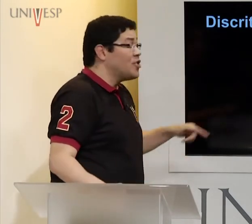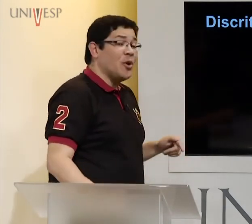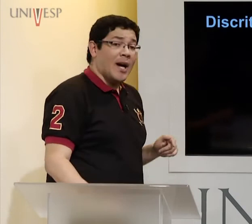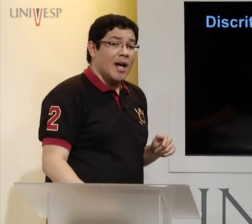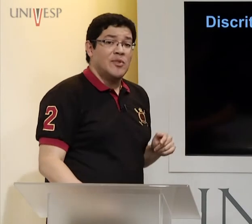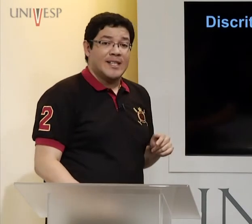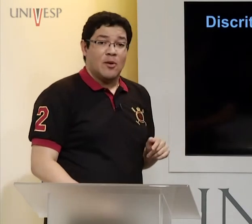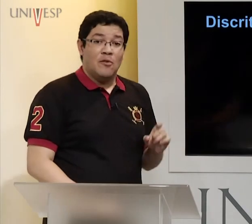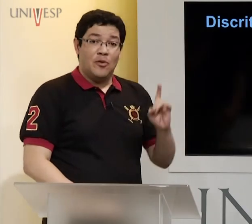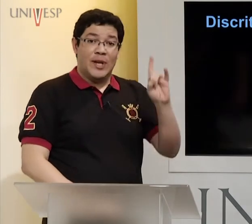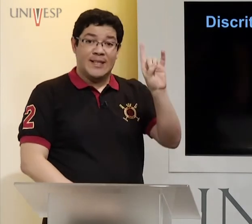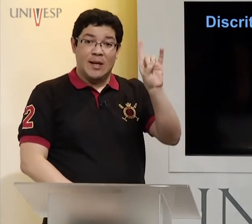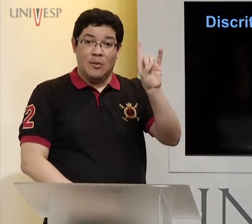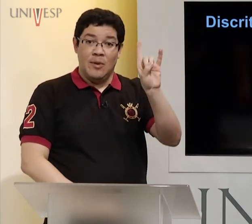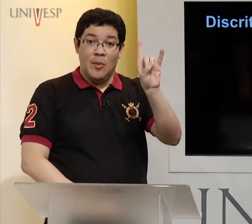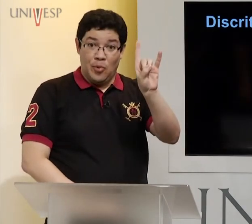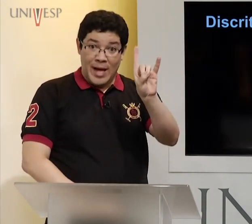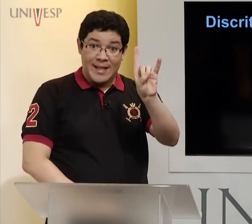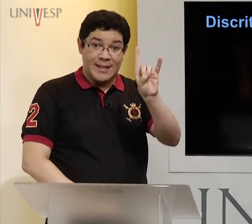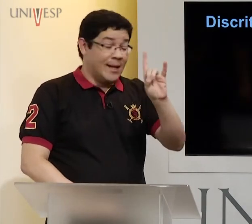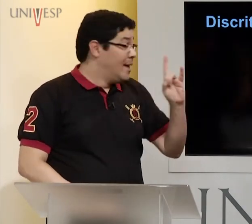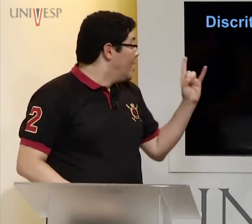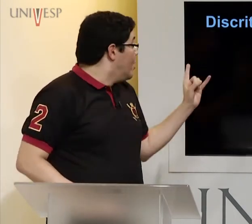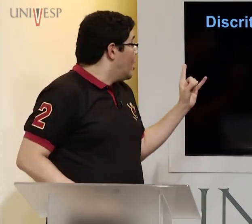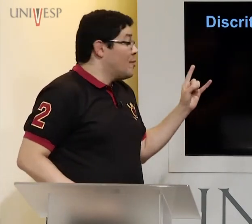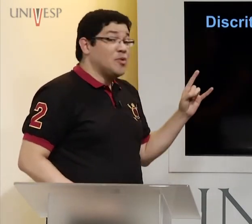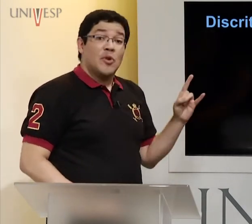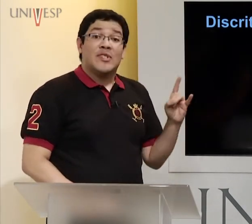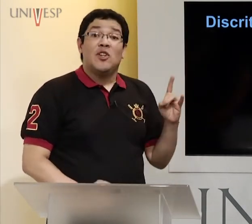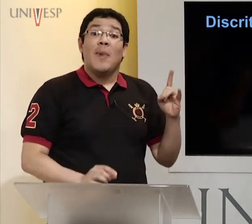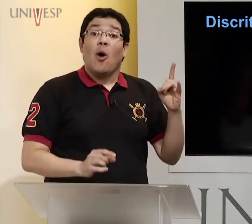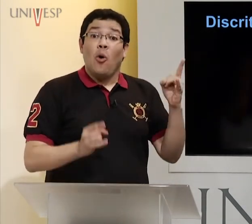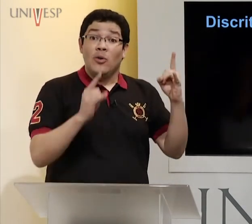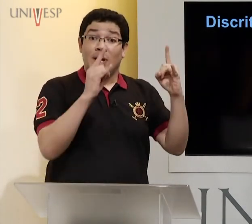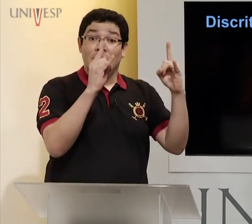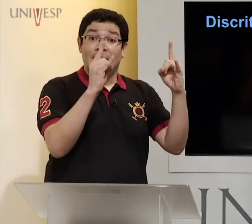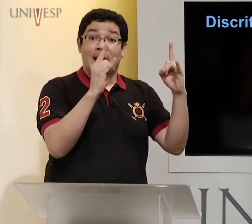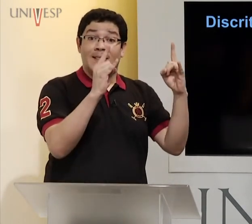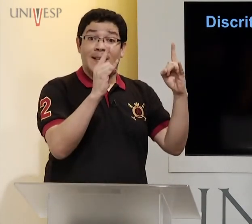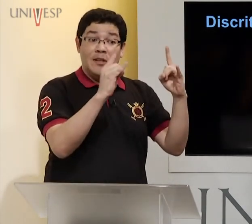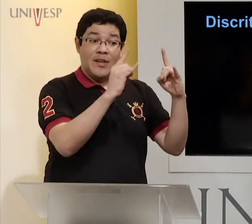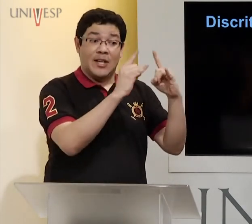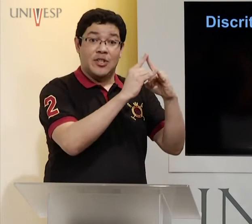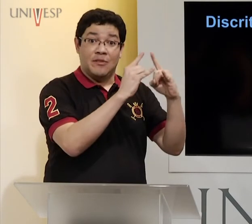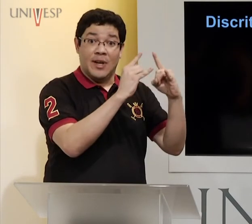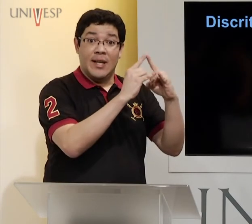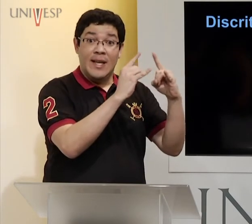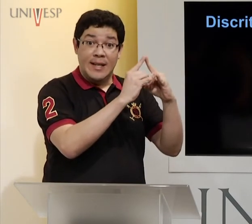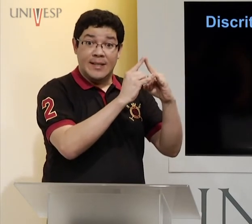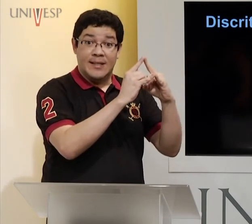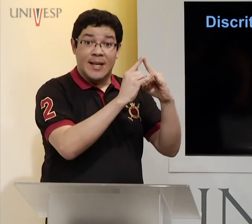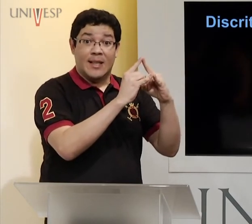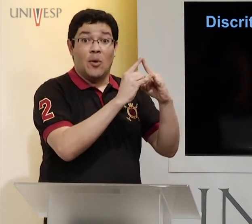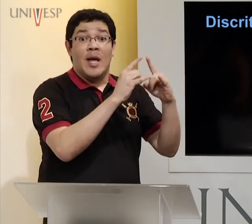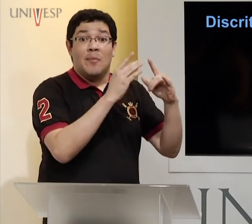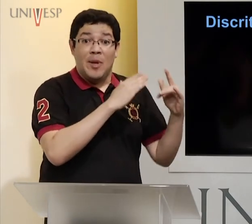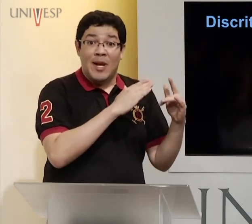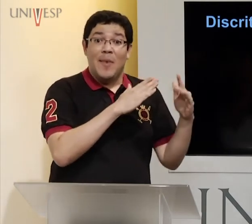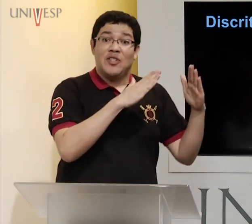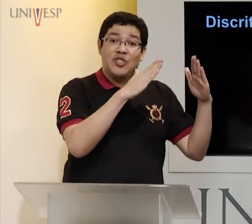Se nós trocarmos essa configuração por essa, nós vamos produzir uma outra unidade significativa,